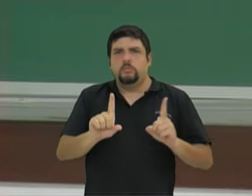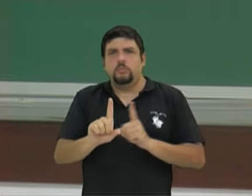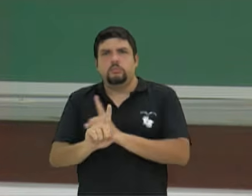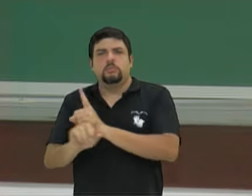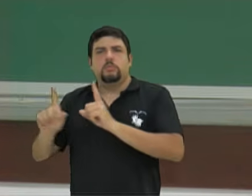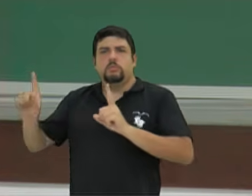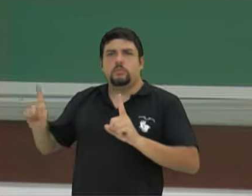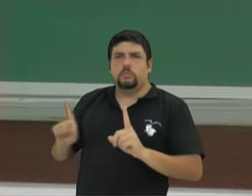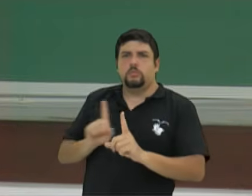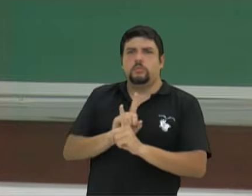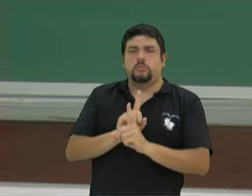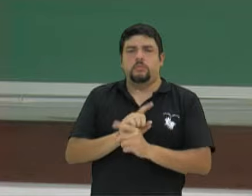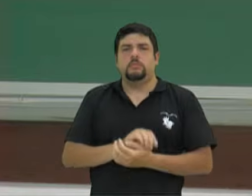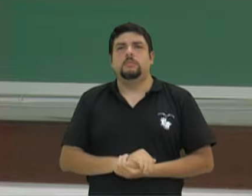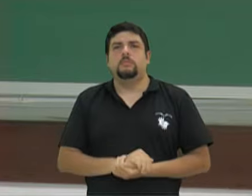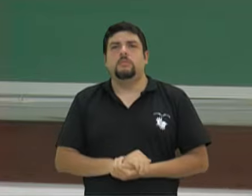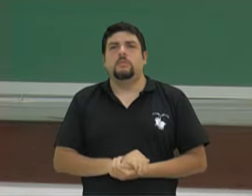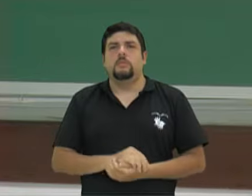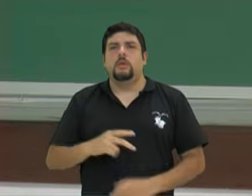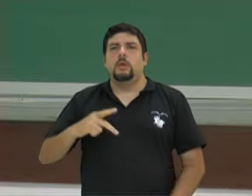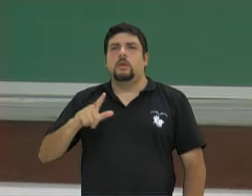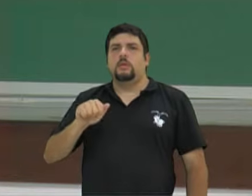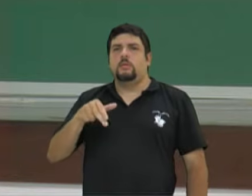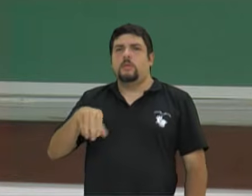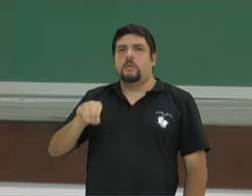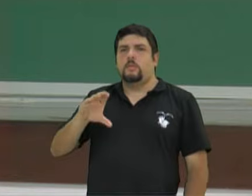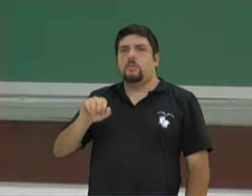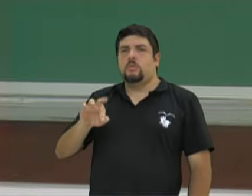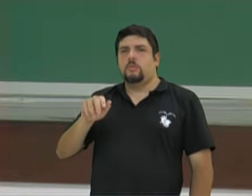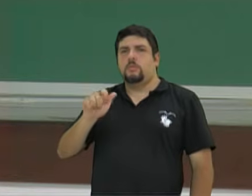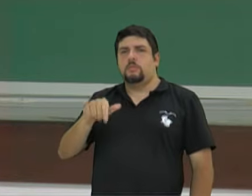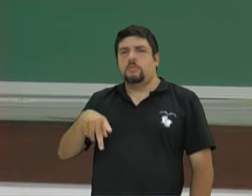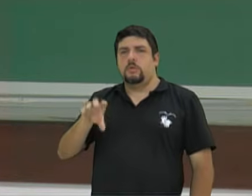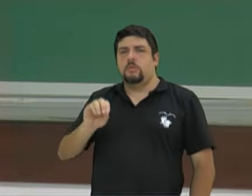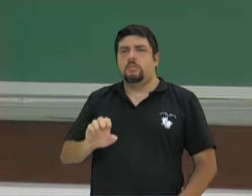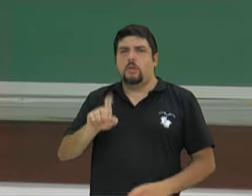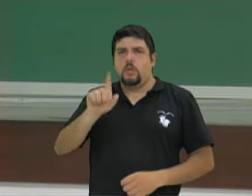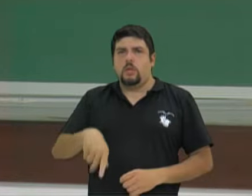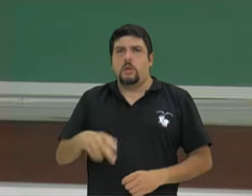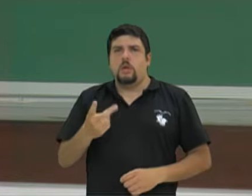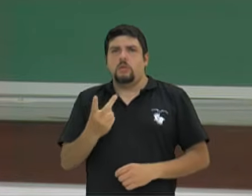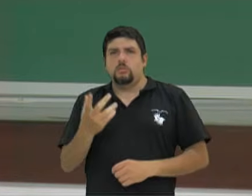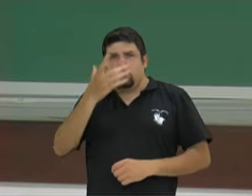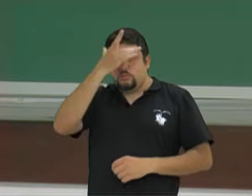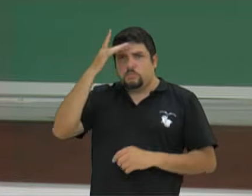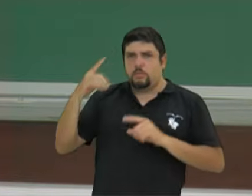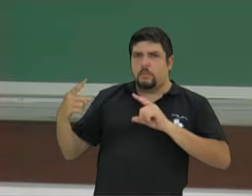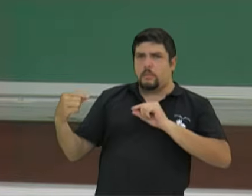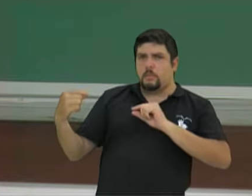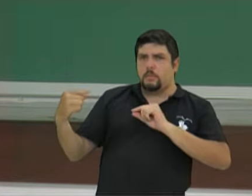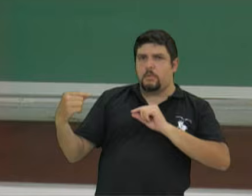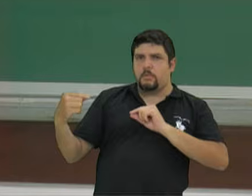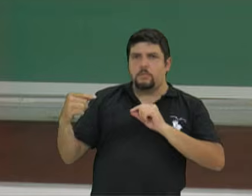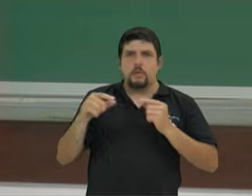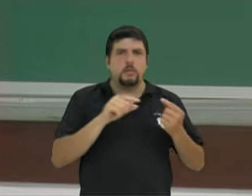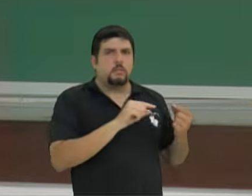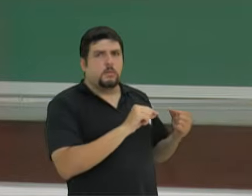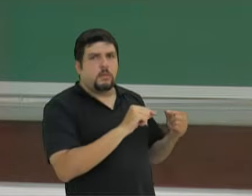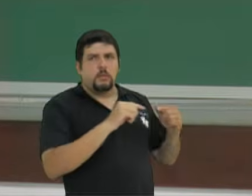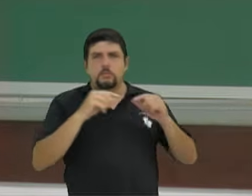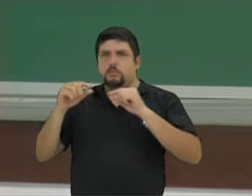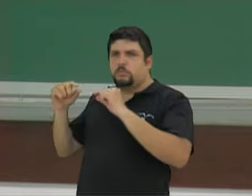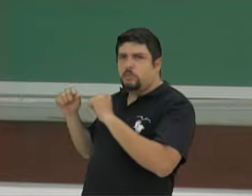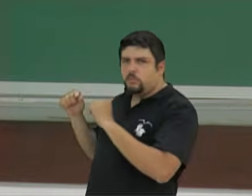né? Plano e contraplano, cena ou sequência de qualquer um, onde temos dois personagens dialogando. Eu fiz isso aqui também para você. Oi,